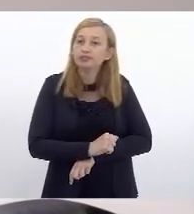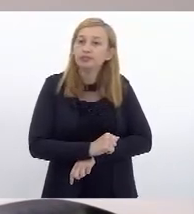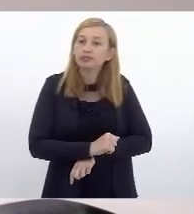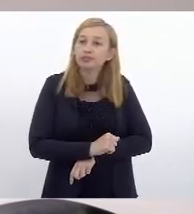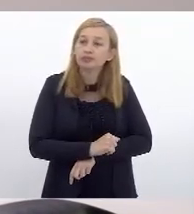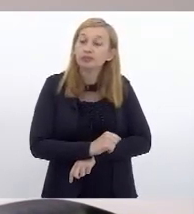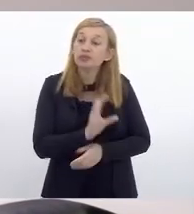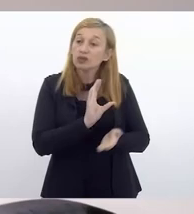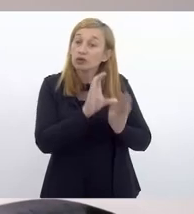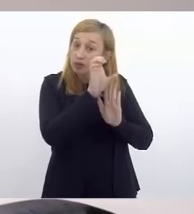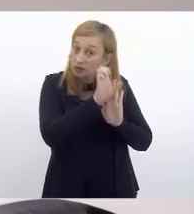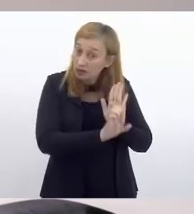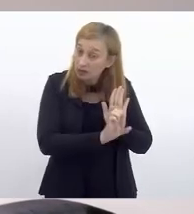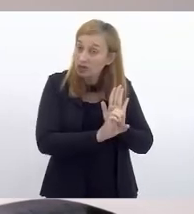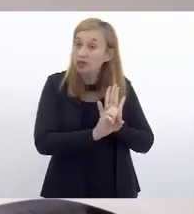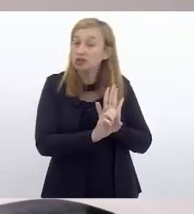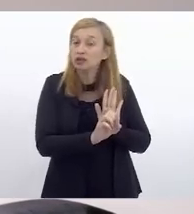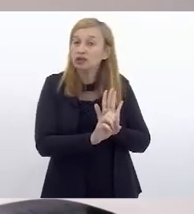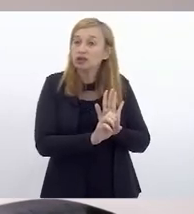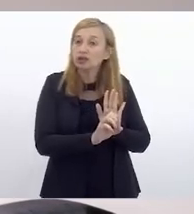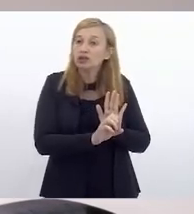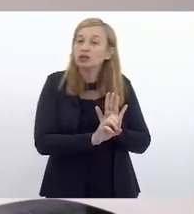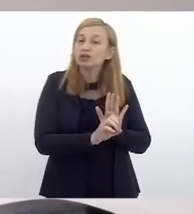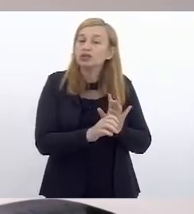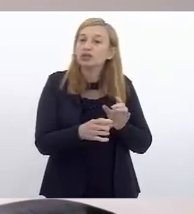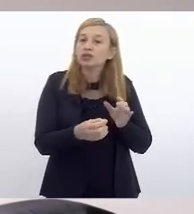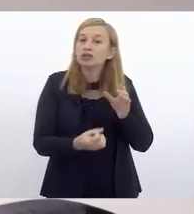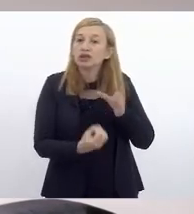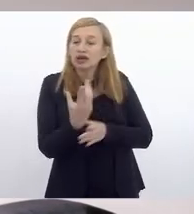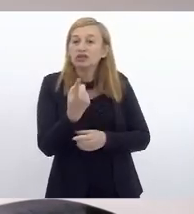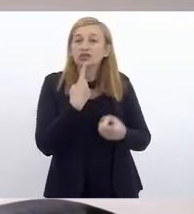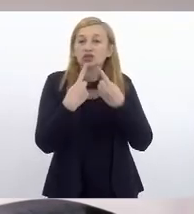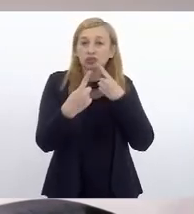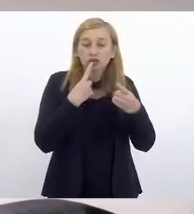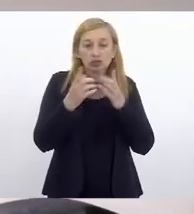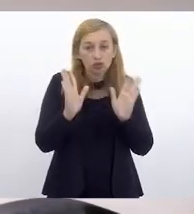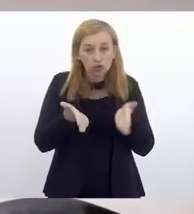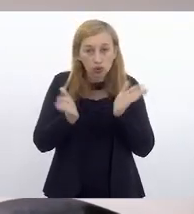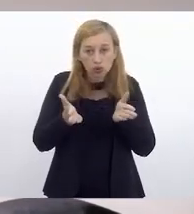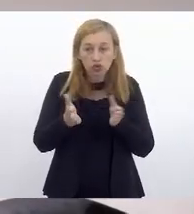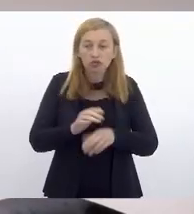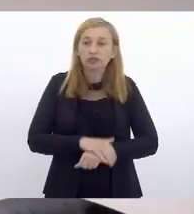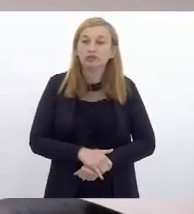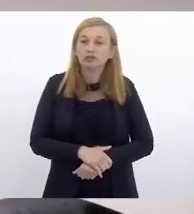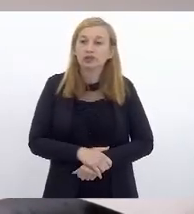sobre as emendas, fruto desse debate que houve. E